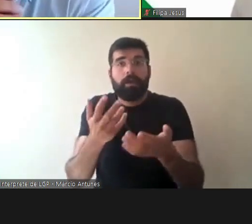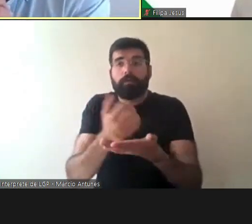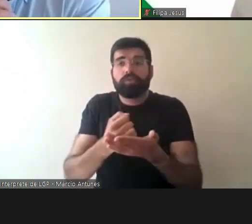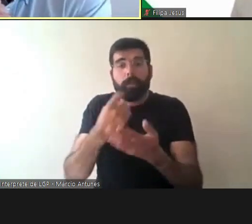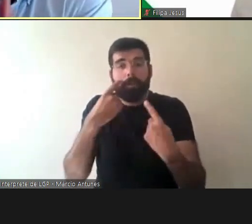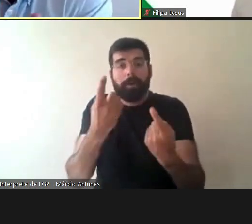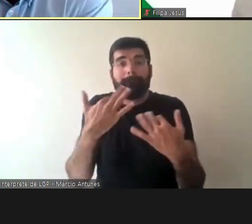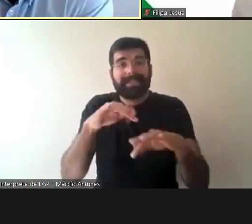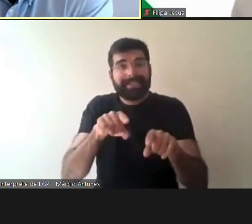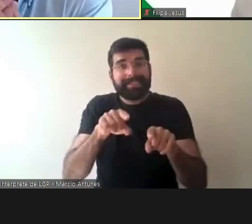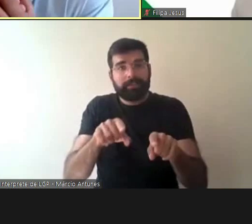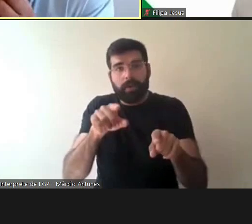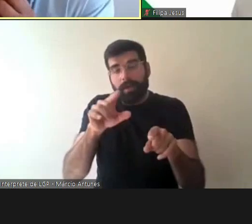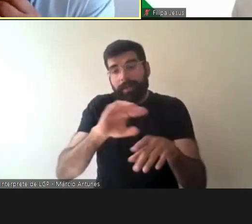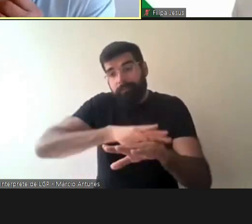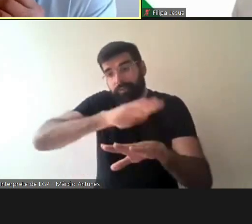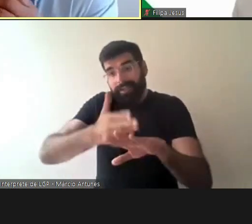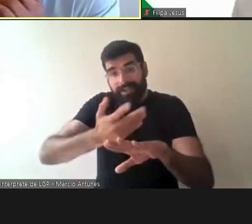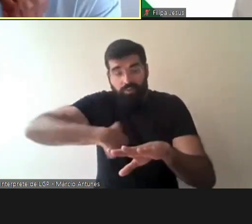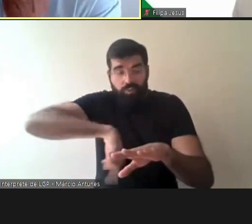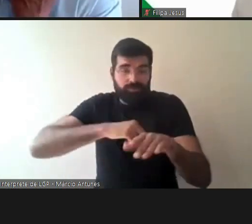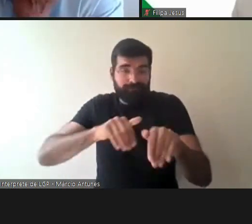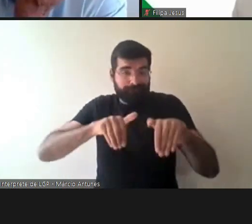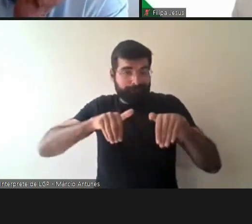da própria Fundação, não nos diz respeito.